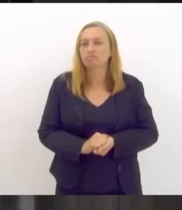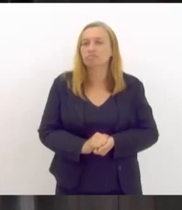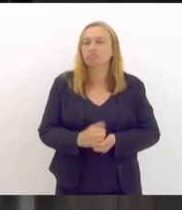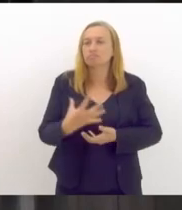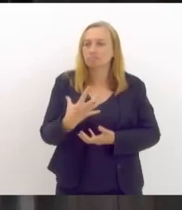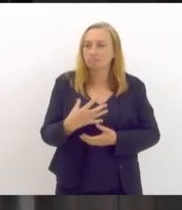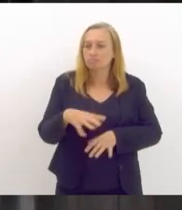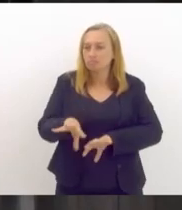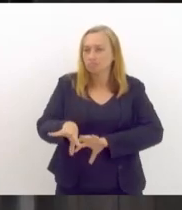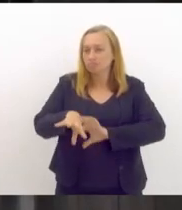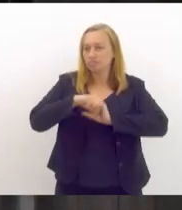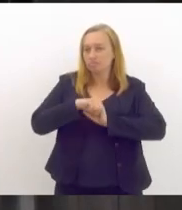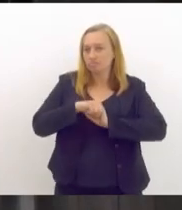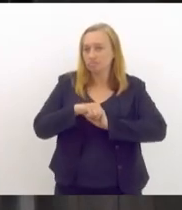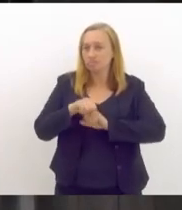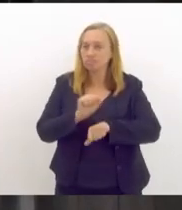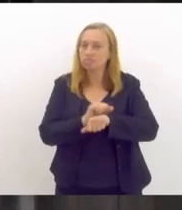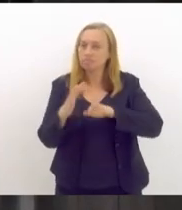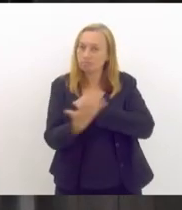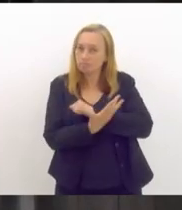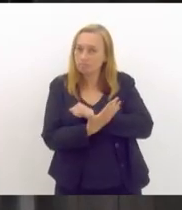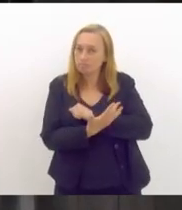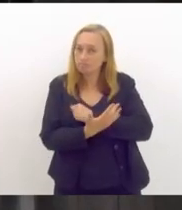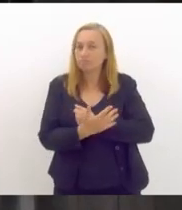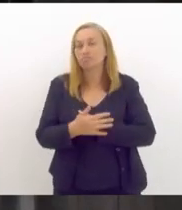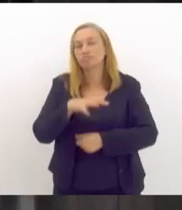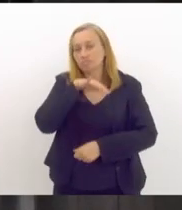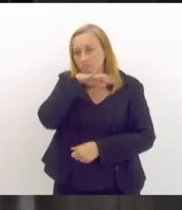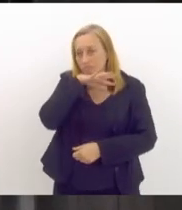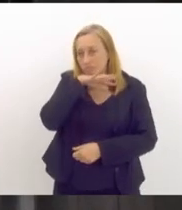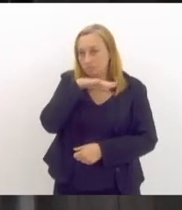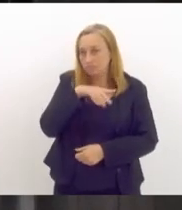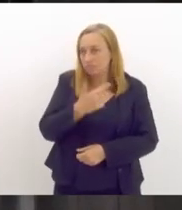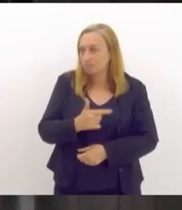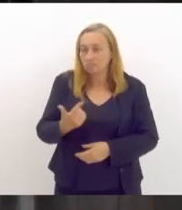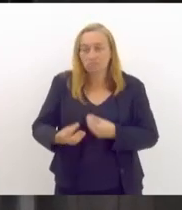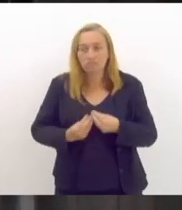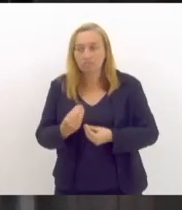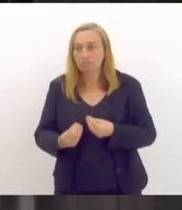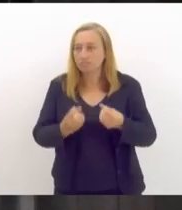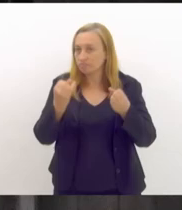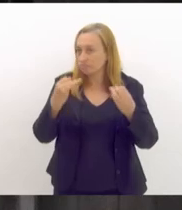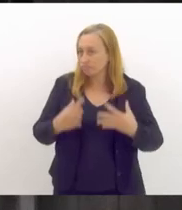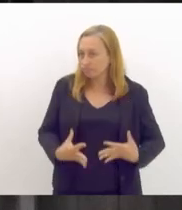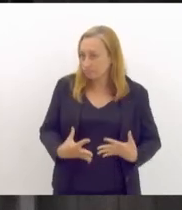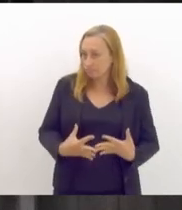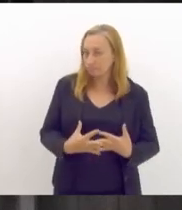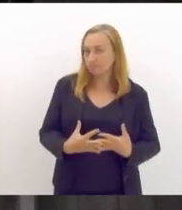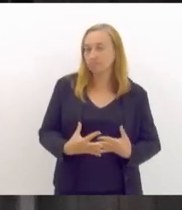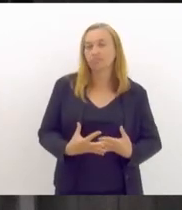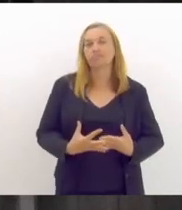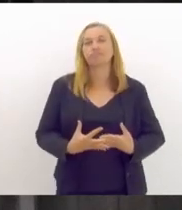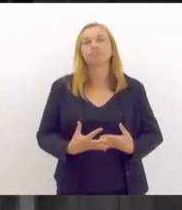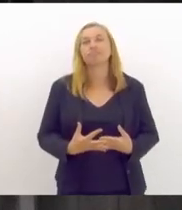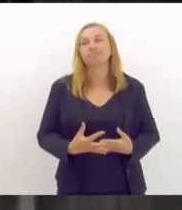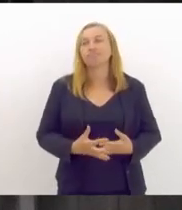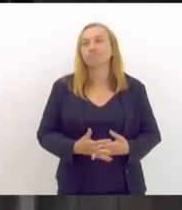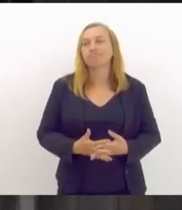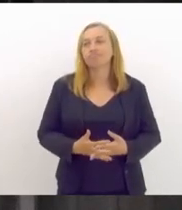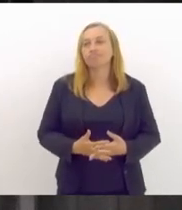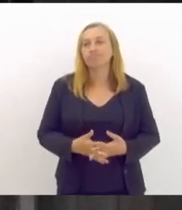essa doença que realmente é vassaladora que não tem parâmetro de quem realmente é